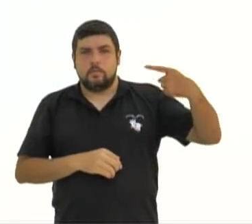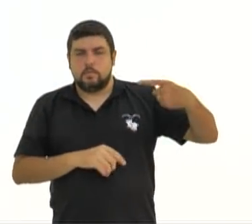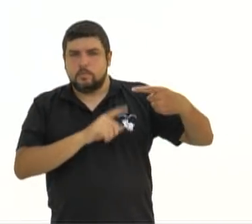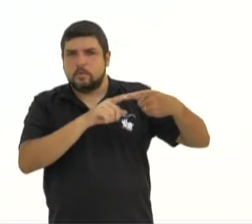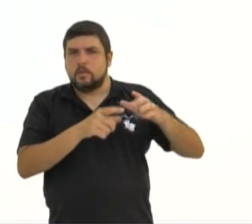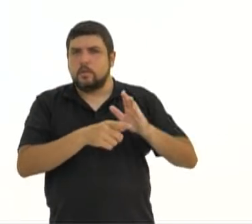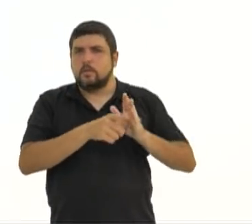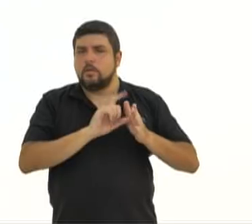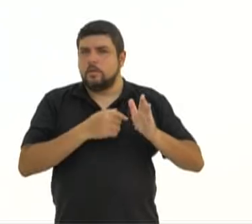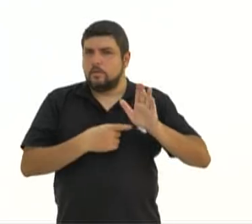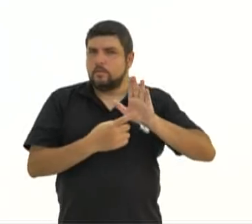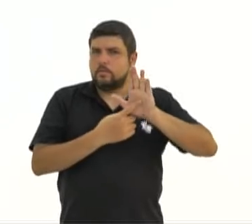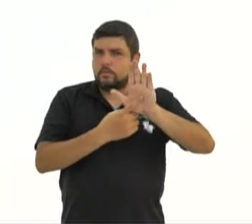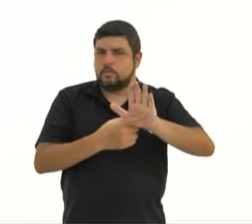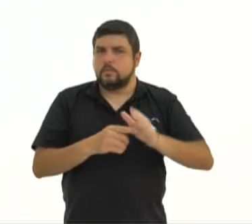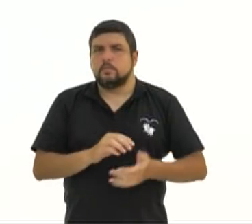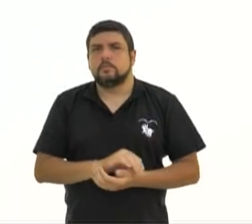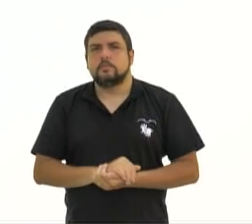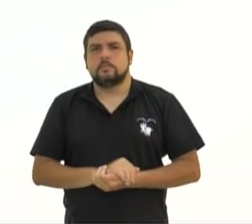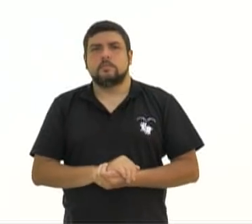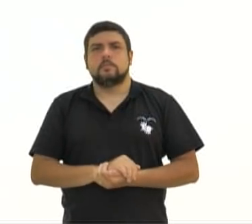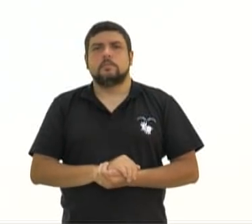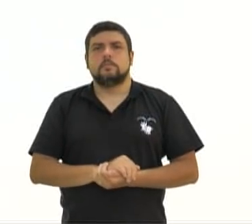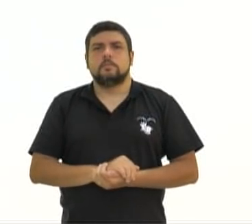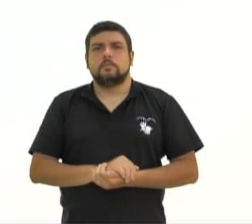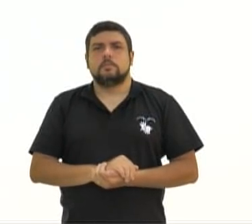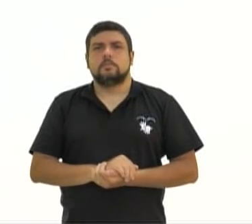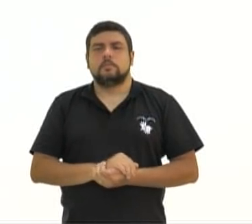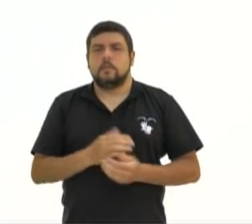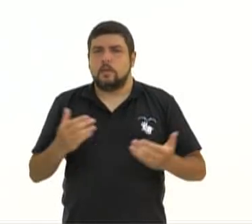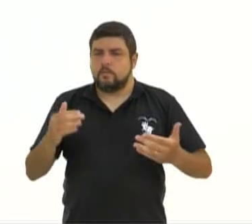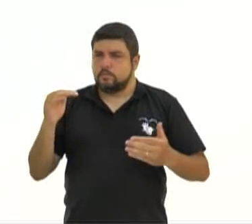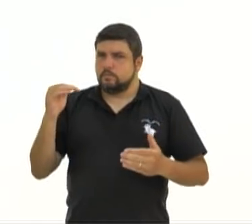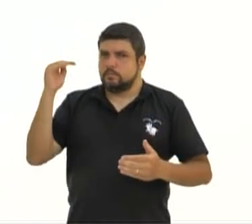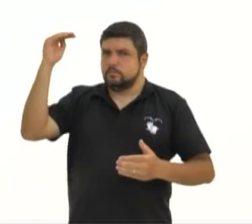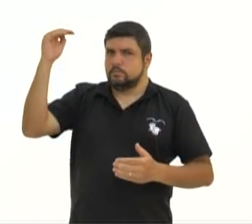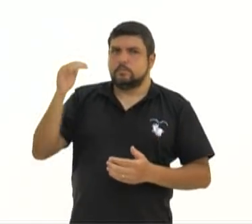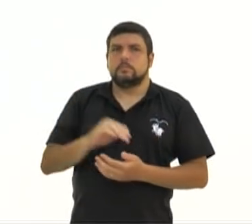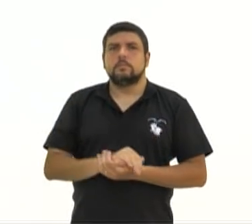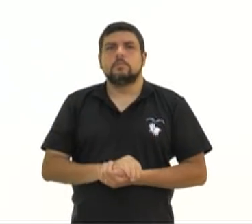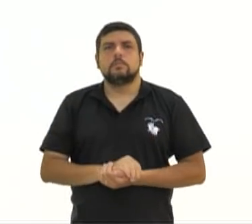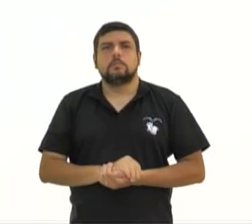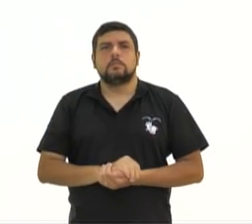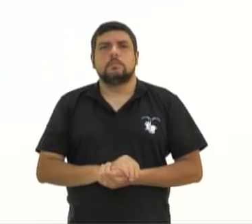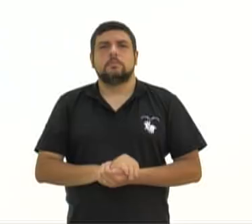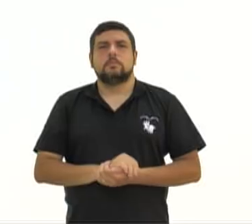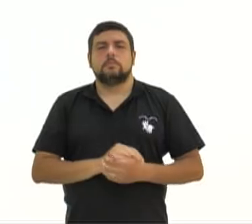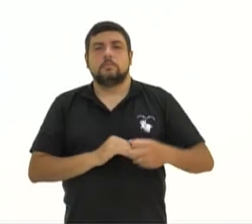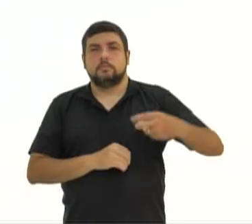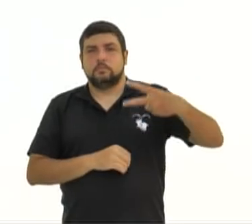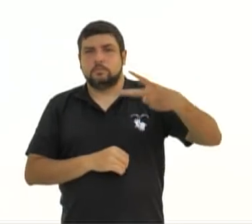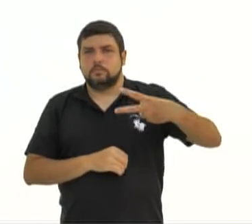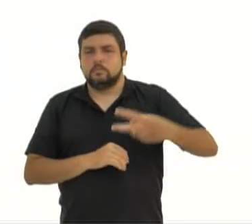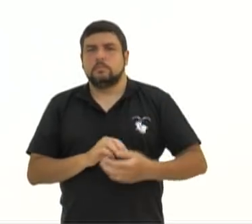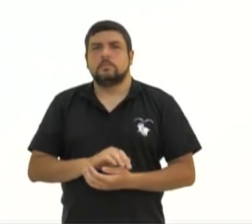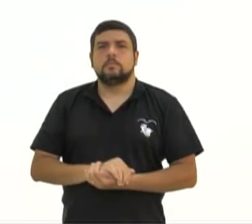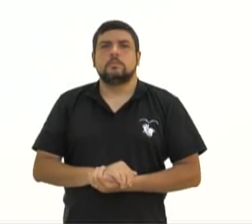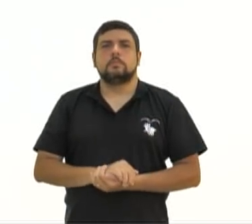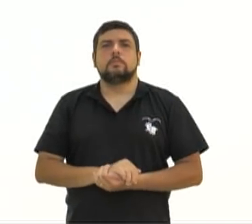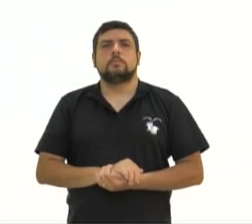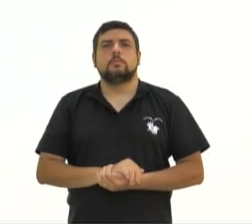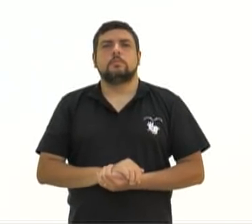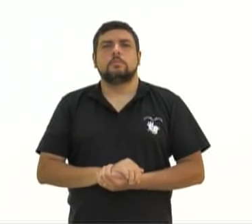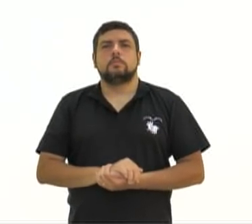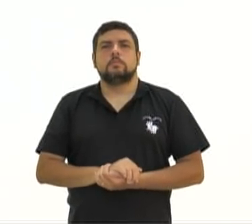a terminação aqui no verbo. Então a opção correta é a de baixo, does Malala teach. O que a teacher